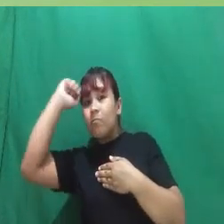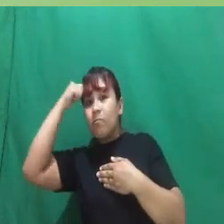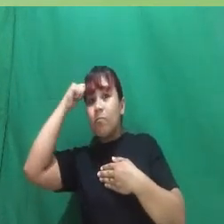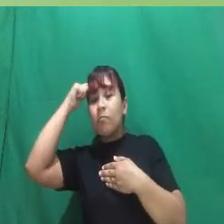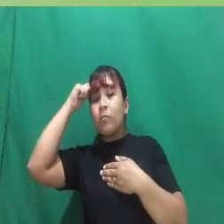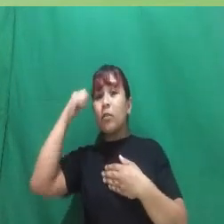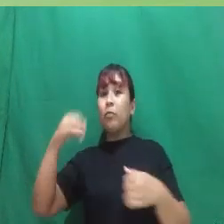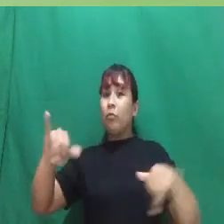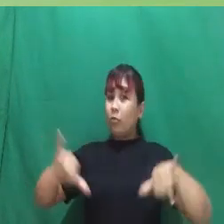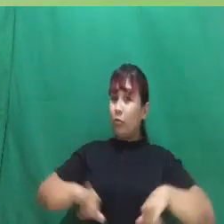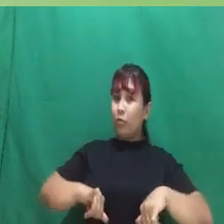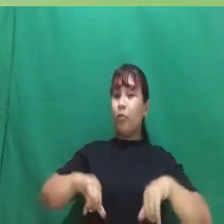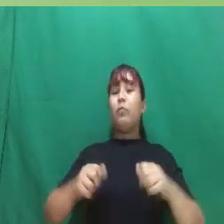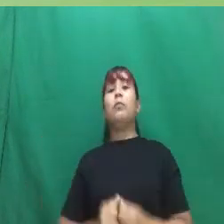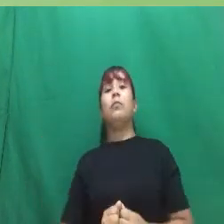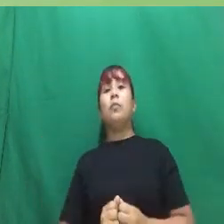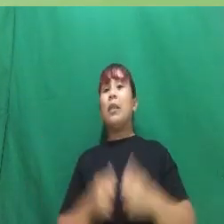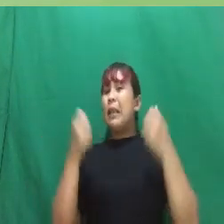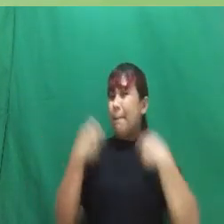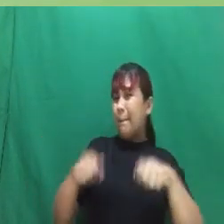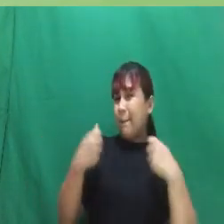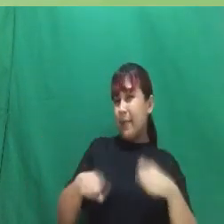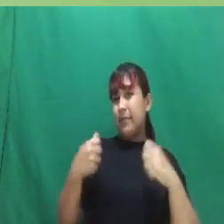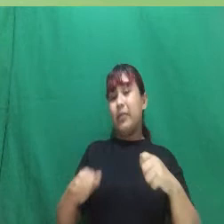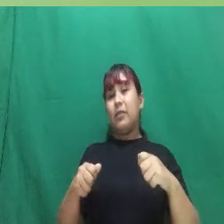junho, terça-feira,